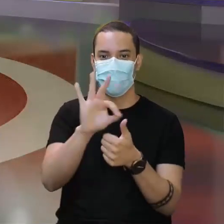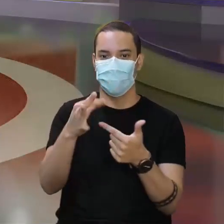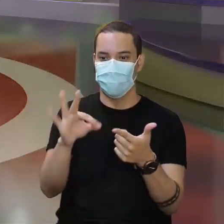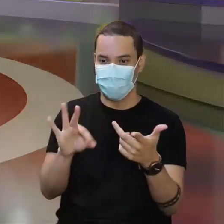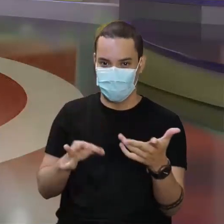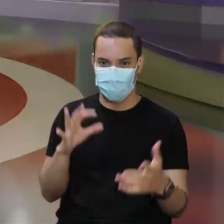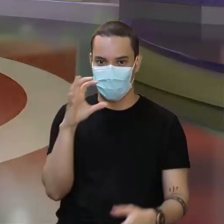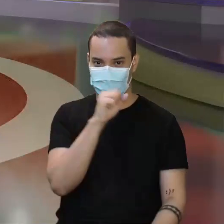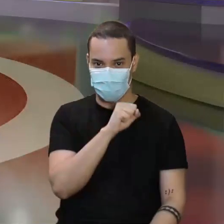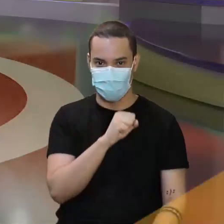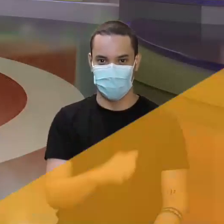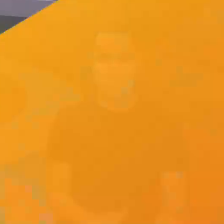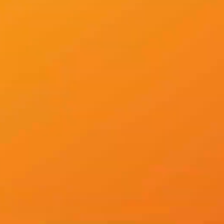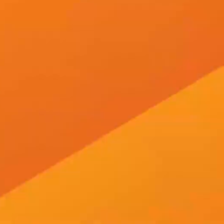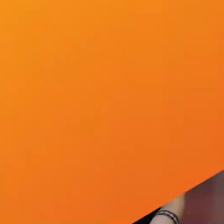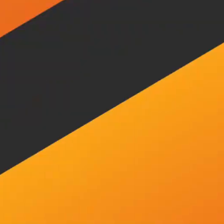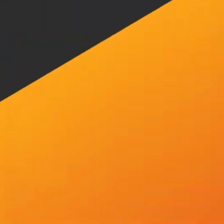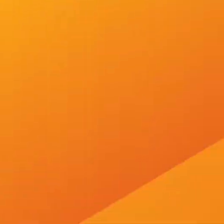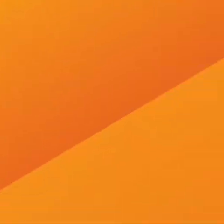were back.